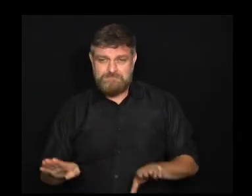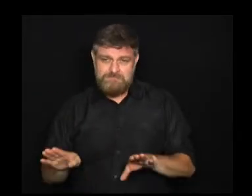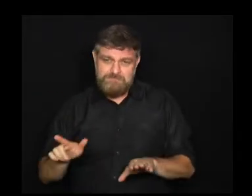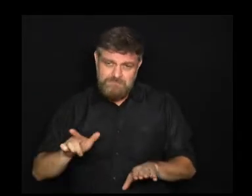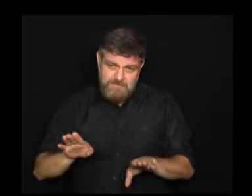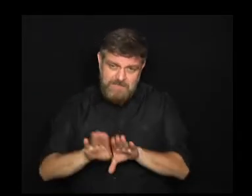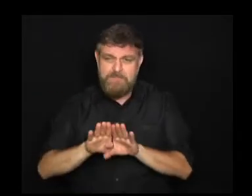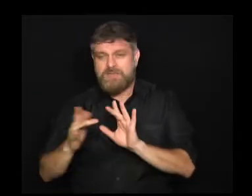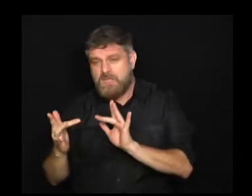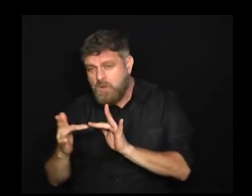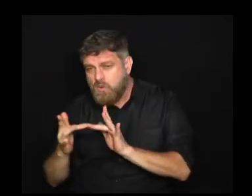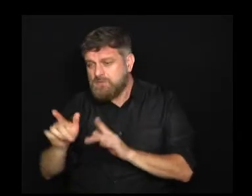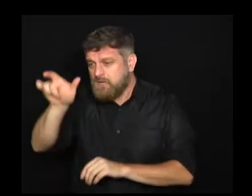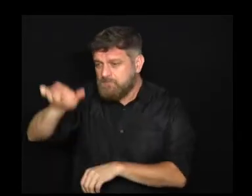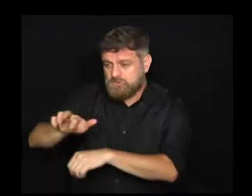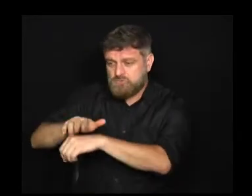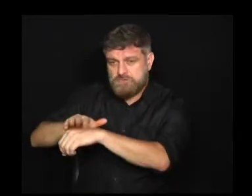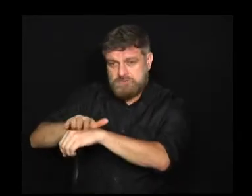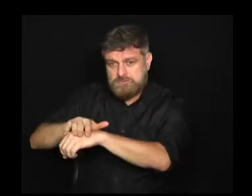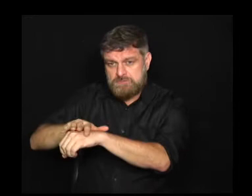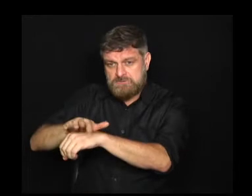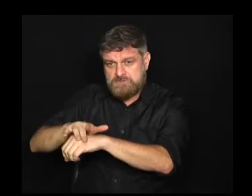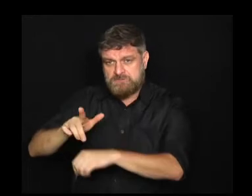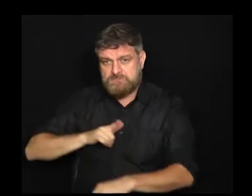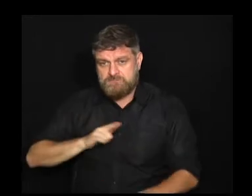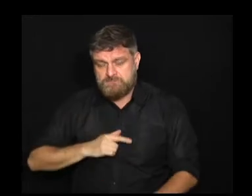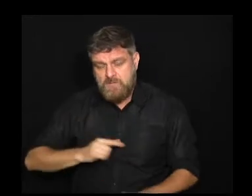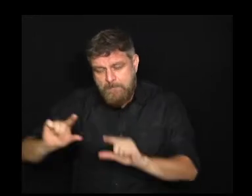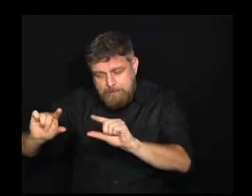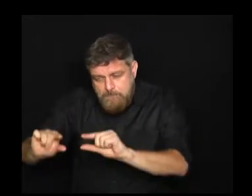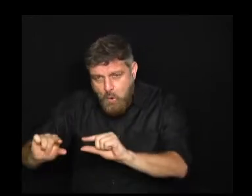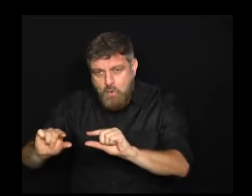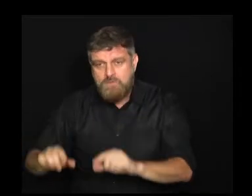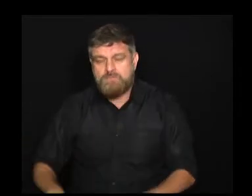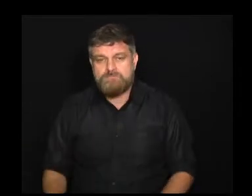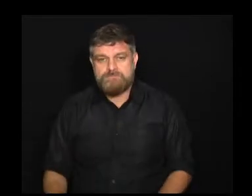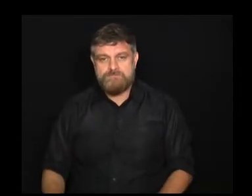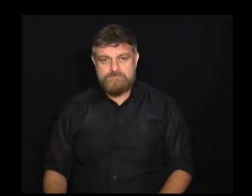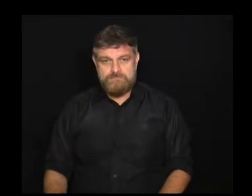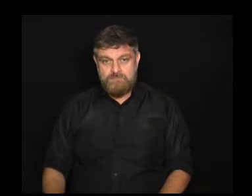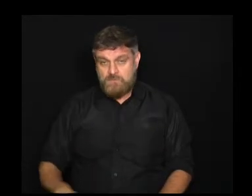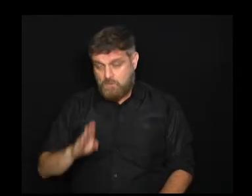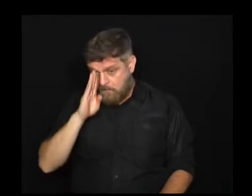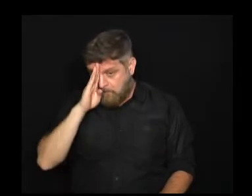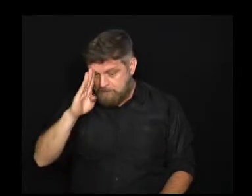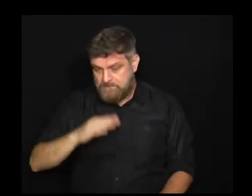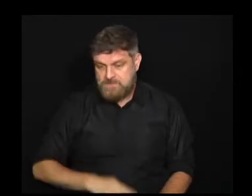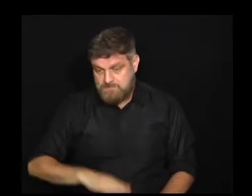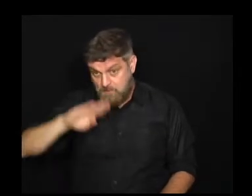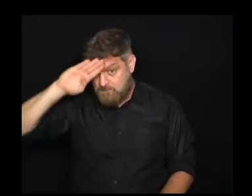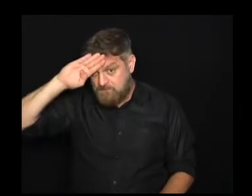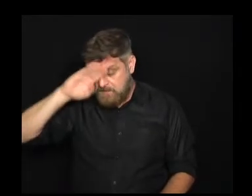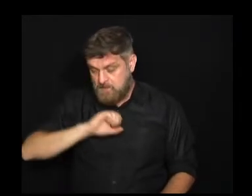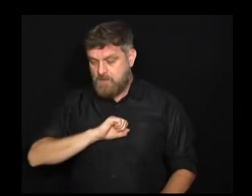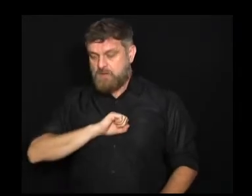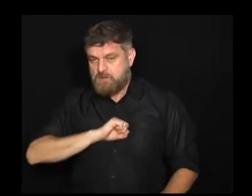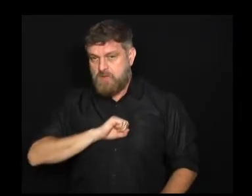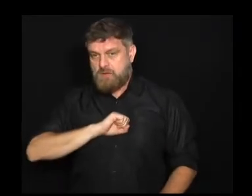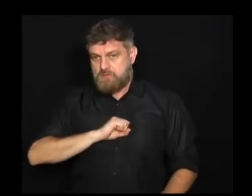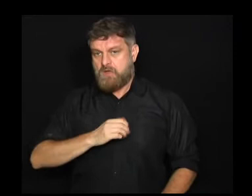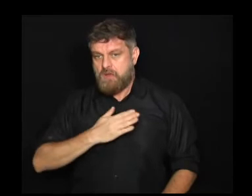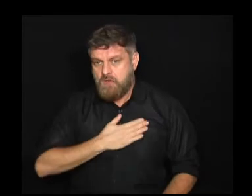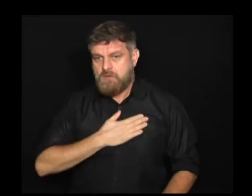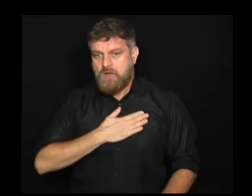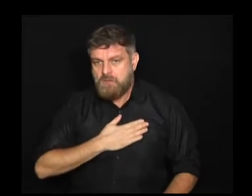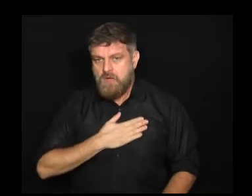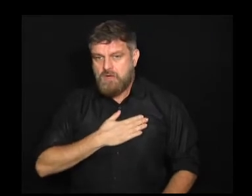em contato com alguém sintomático, é bem mais baixa. Bom, Dito isso, as ações que vão